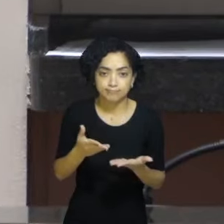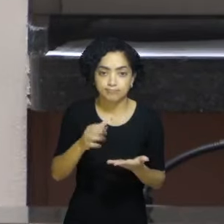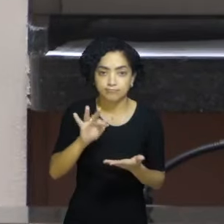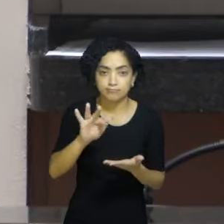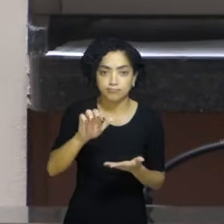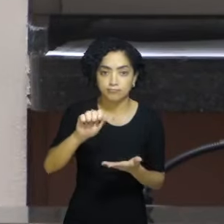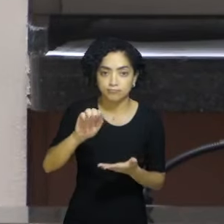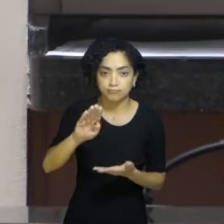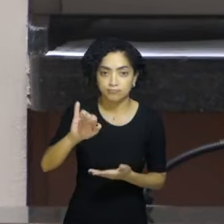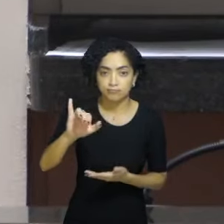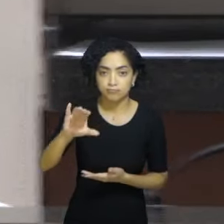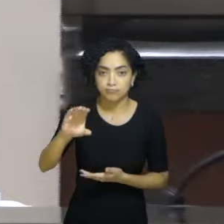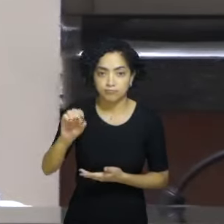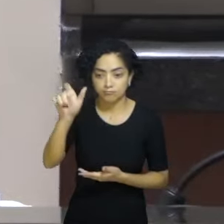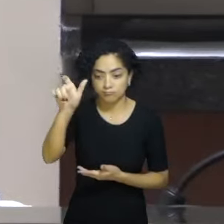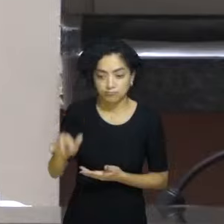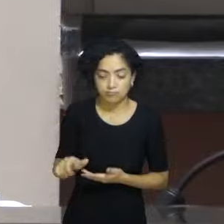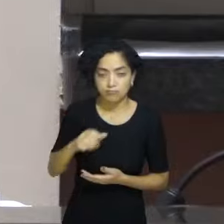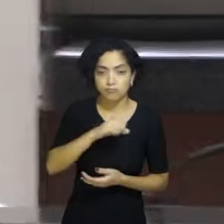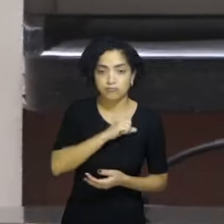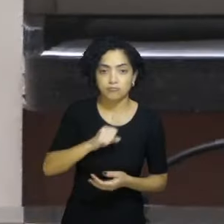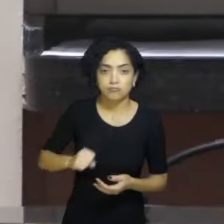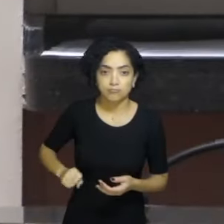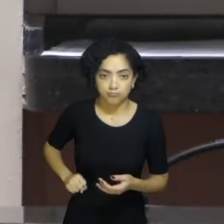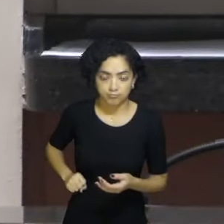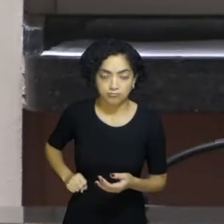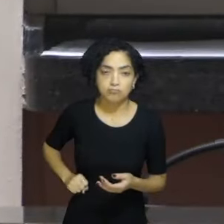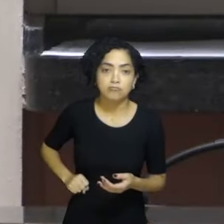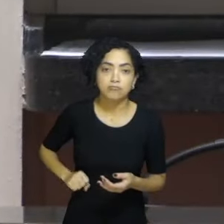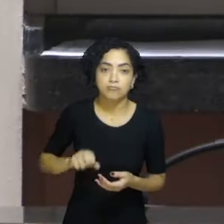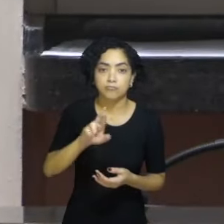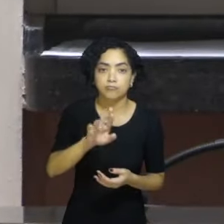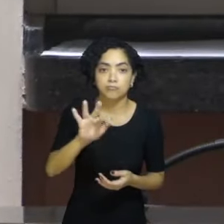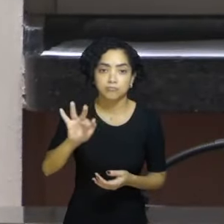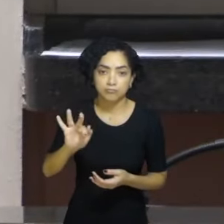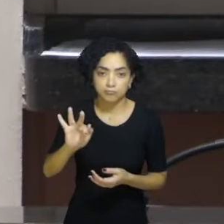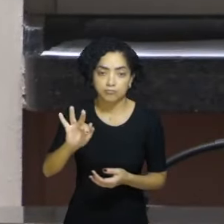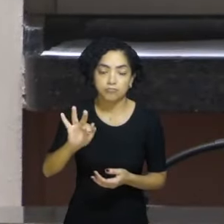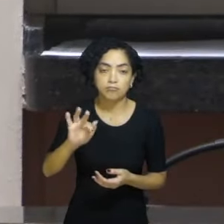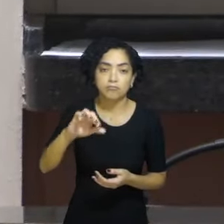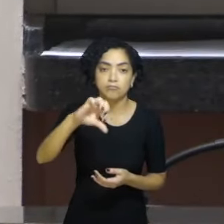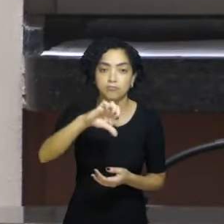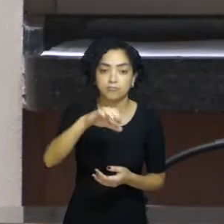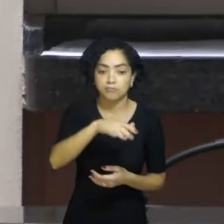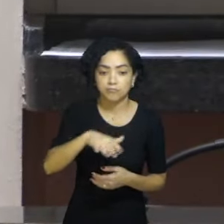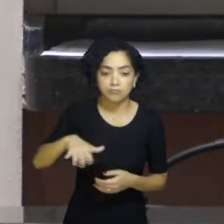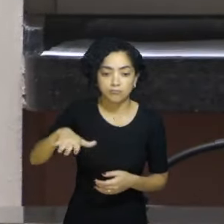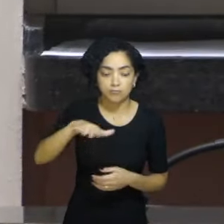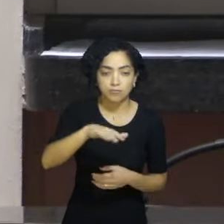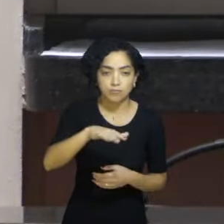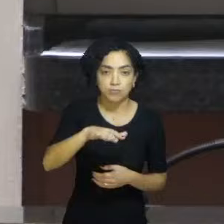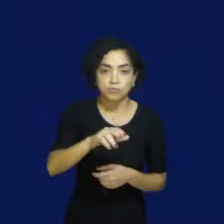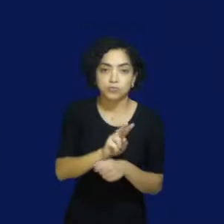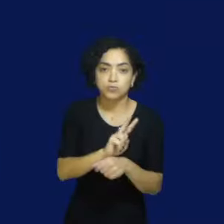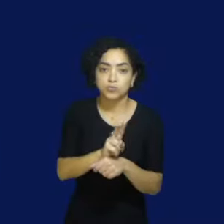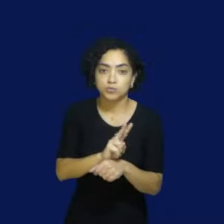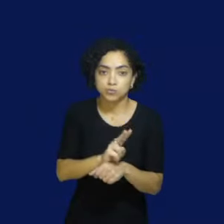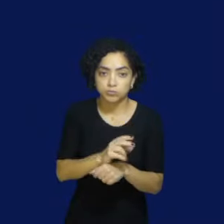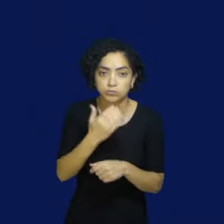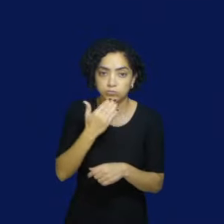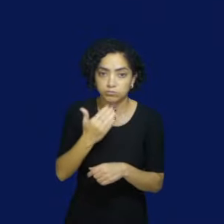Eduardo Bosque, superintendente da Receita Federal do Brasil na 9ª Região Fiscal, apelo para que